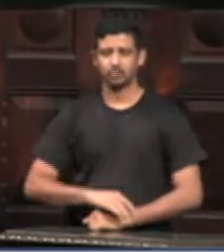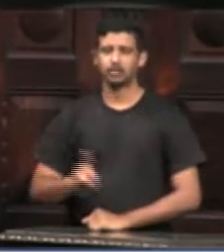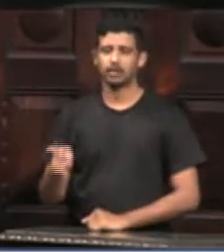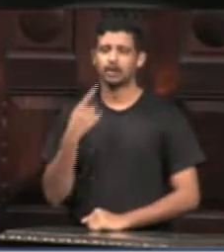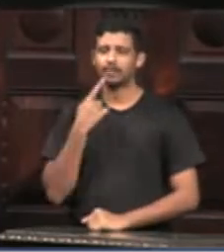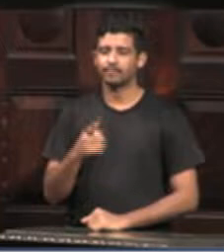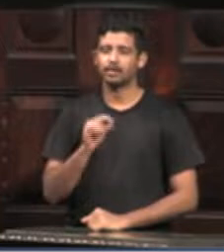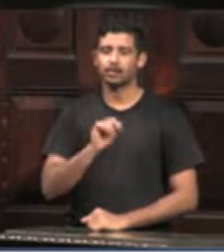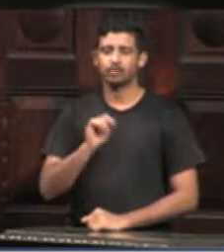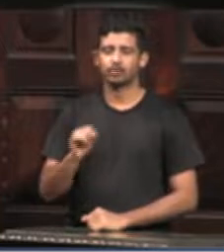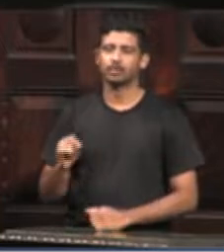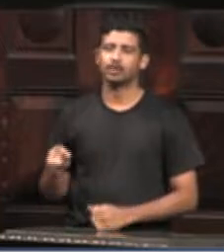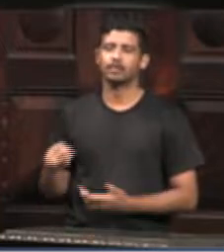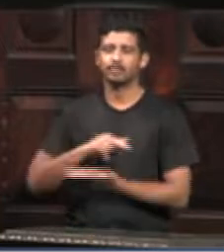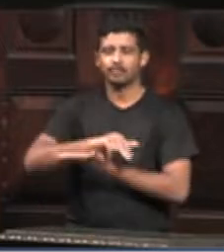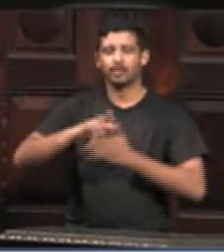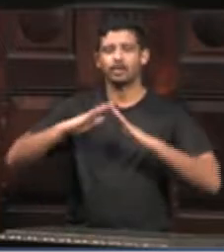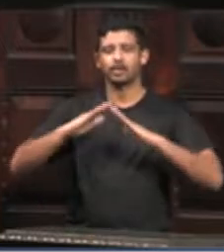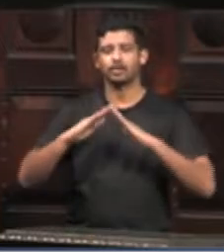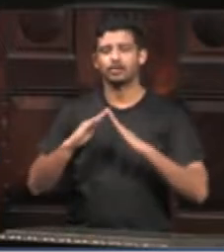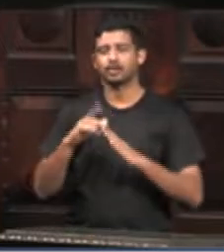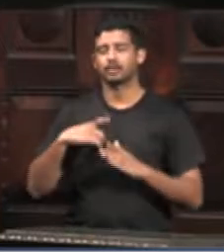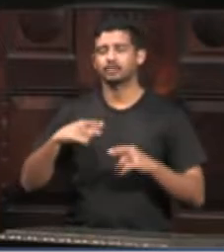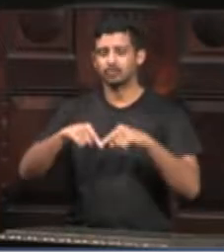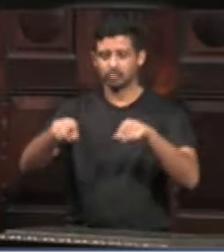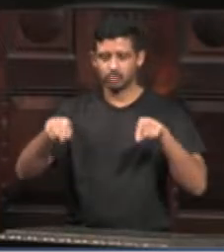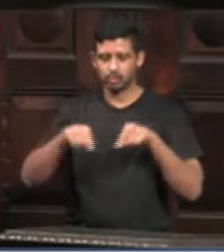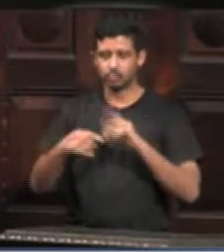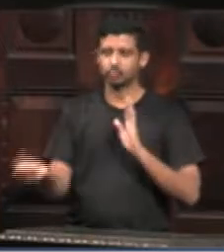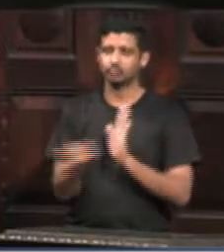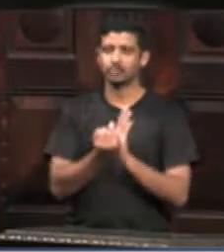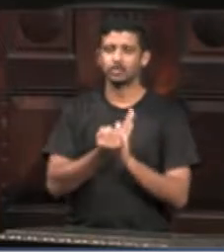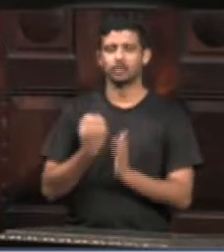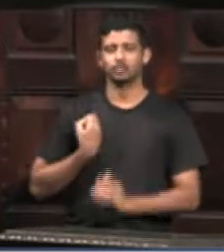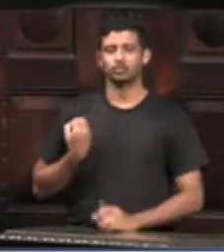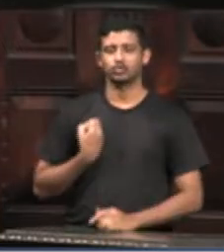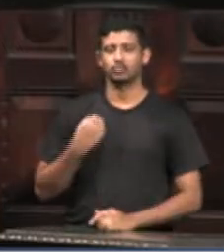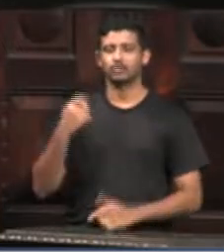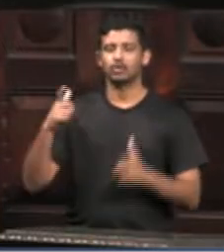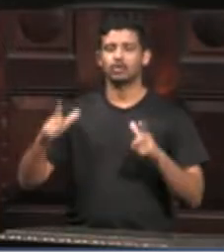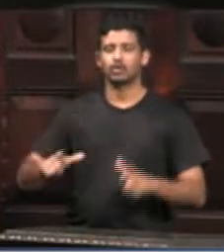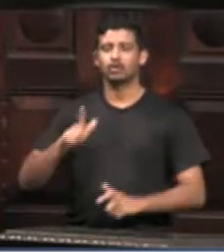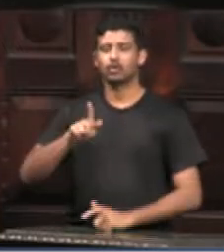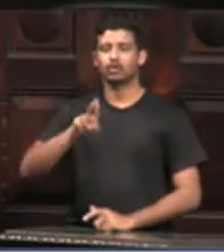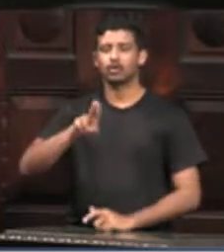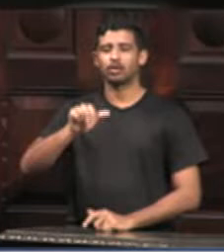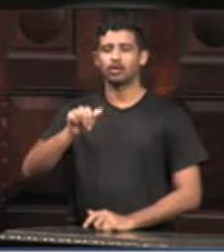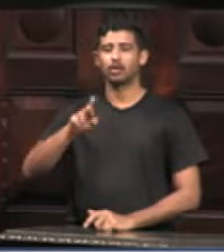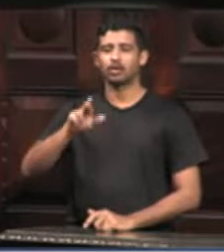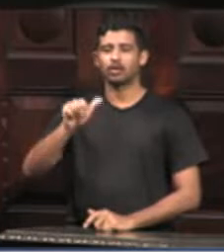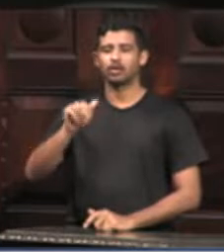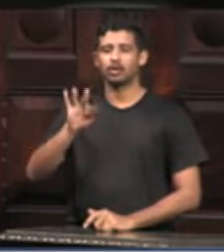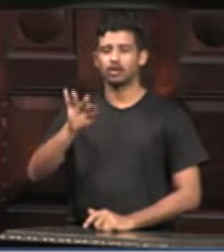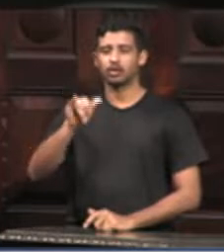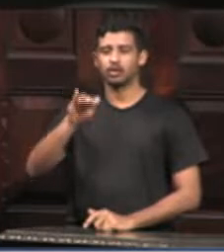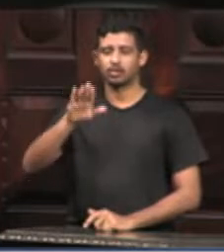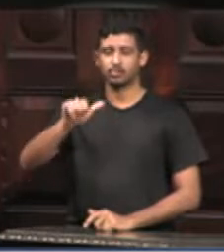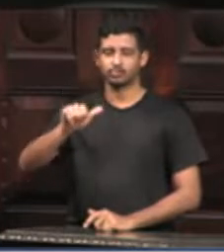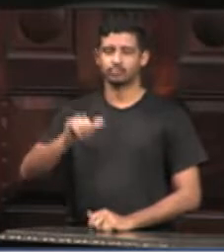regularização fundiária dos imóveis do loteamento Morada de Magarça, no bairro Guaratiba, município do Rio de